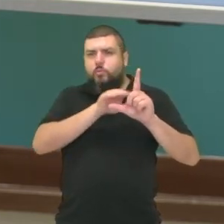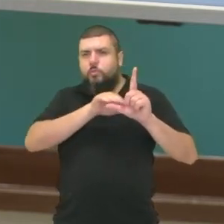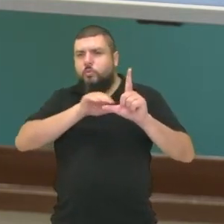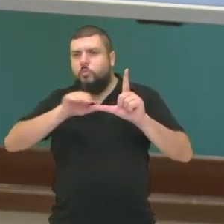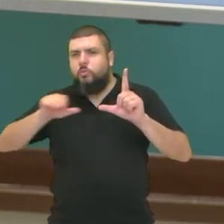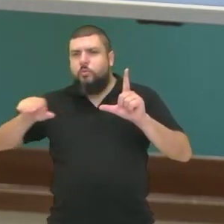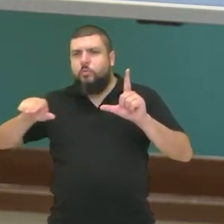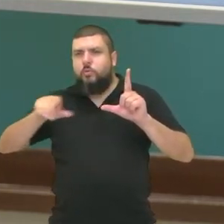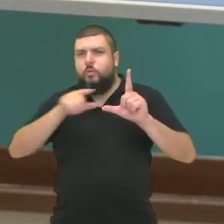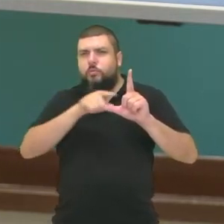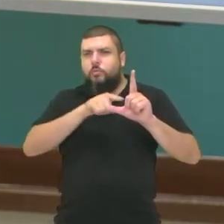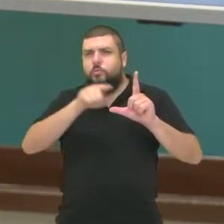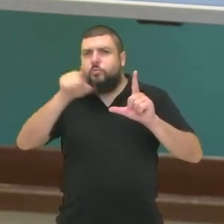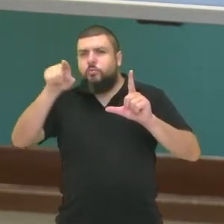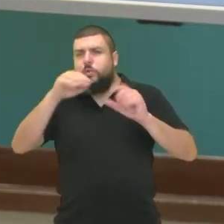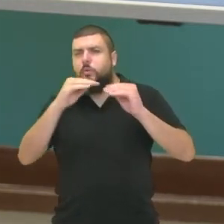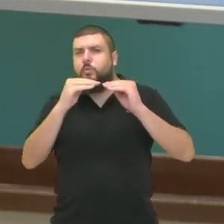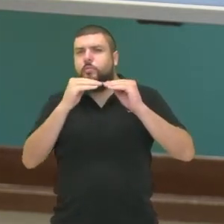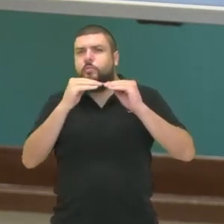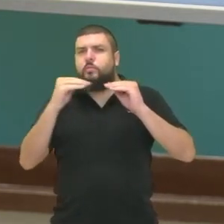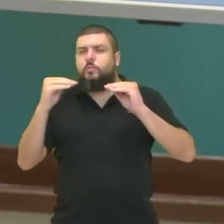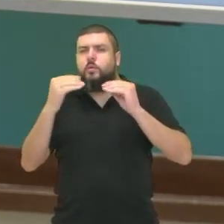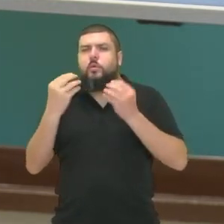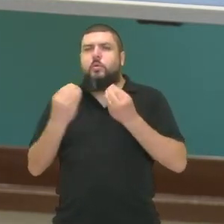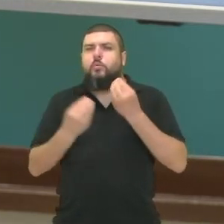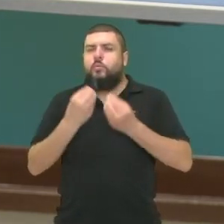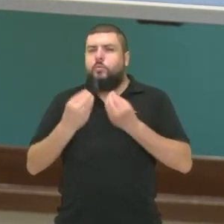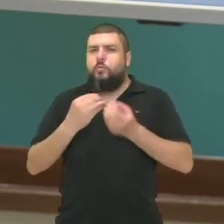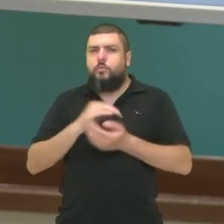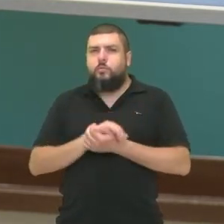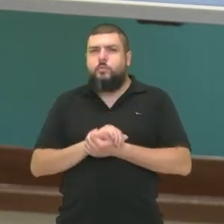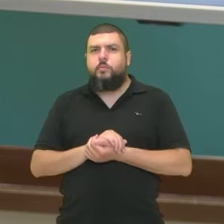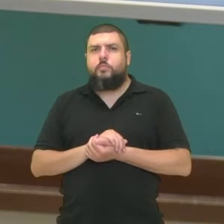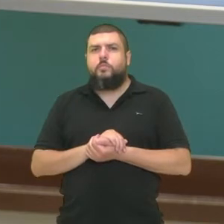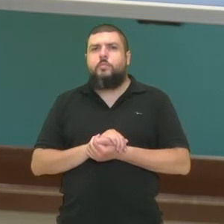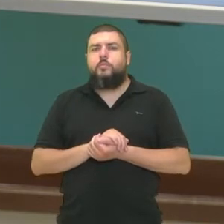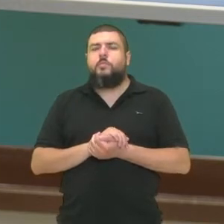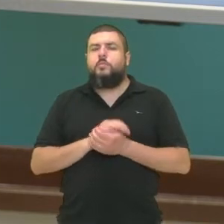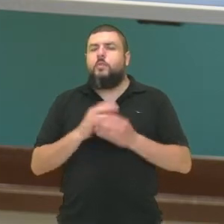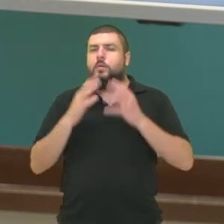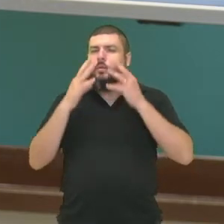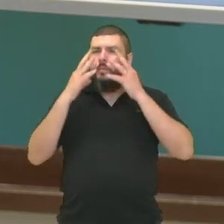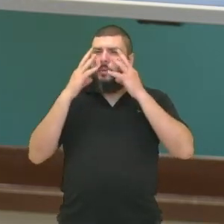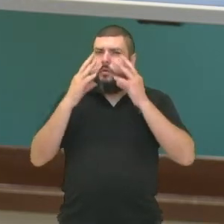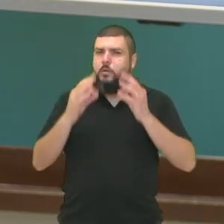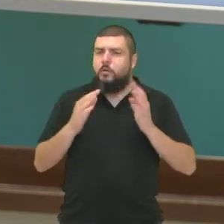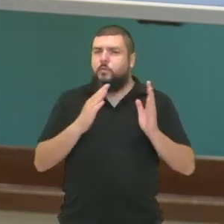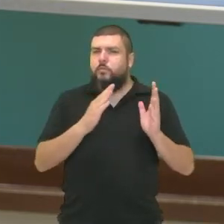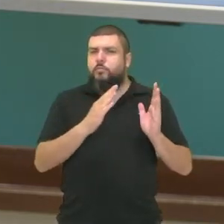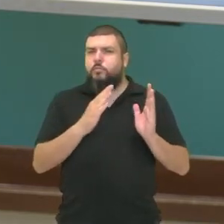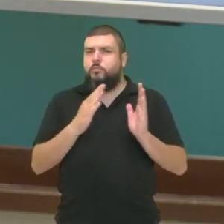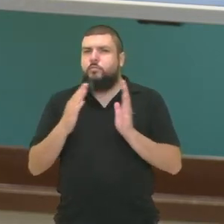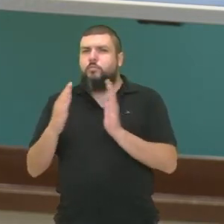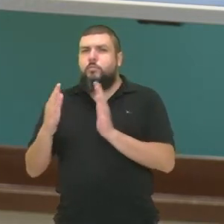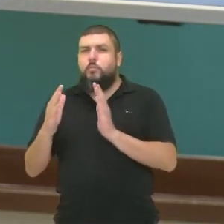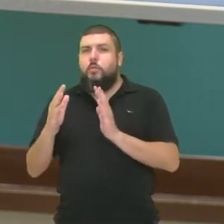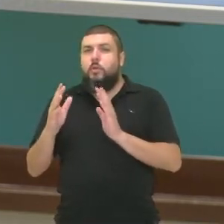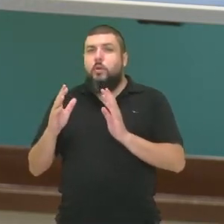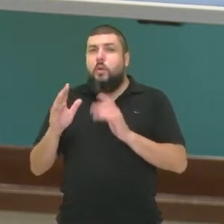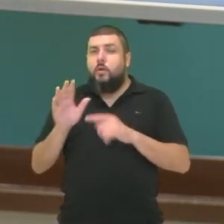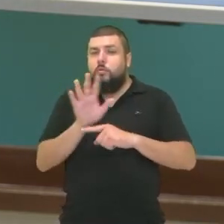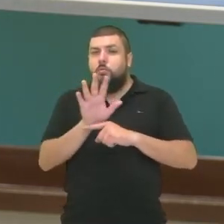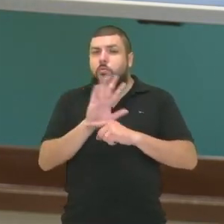não estão alinhados? Essa é a grande pergunta. Vamos prestar atenção para que, no final desse vídeo, vocês